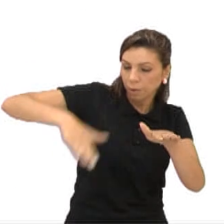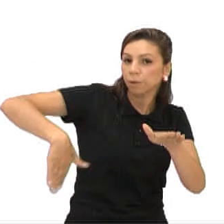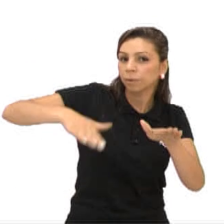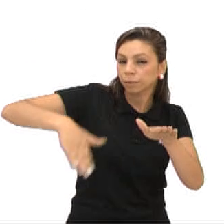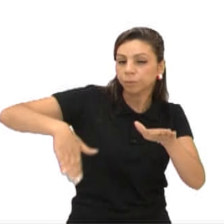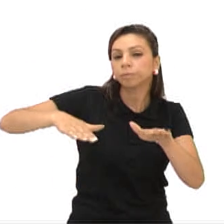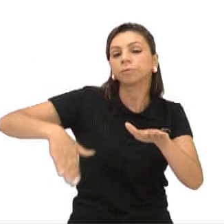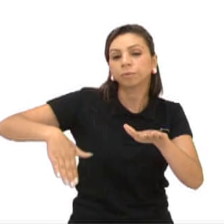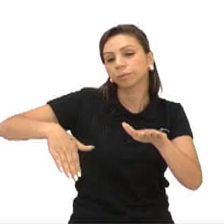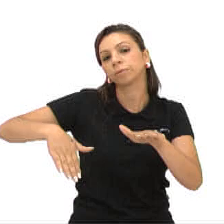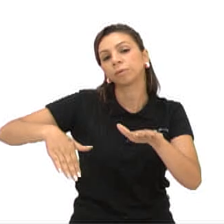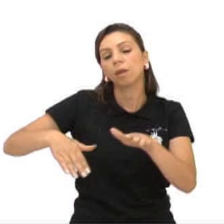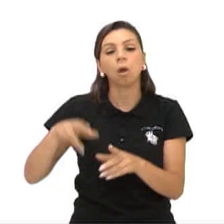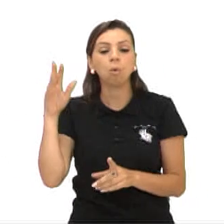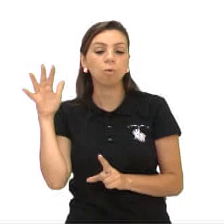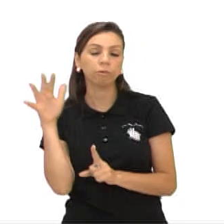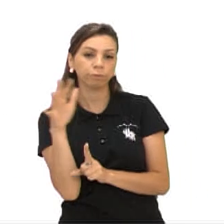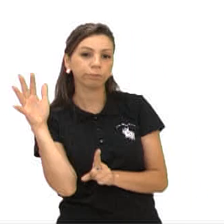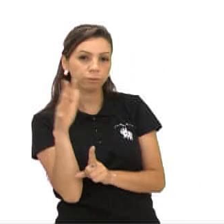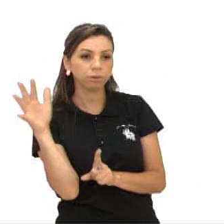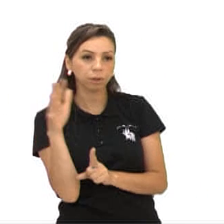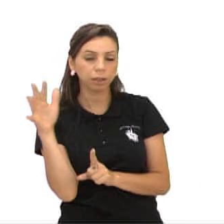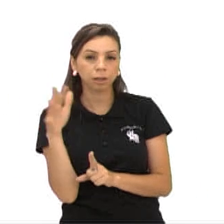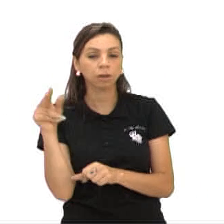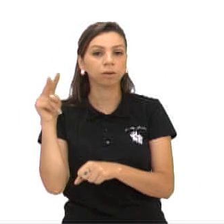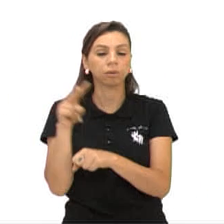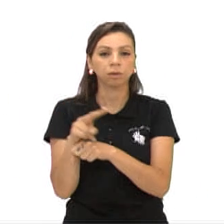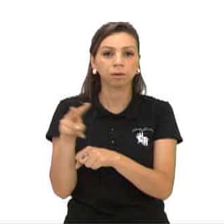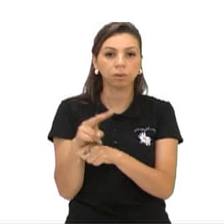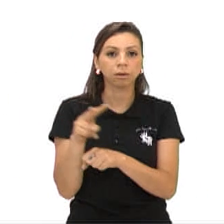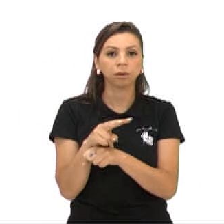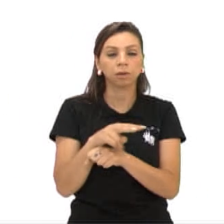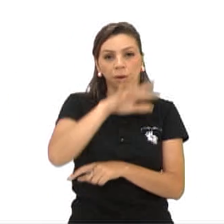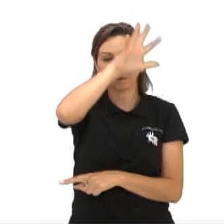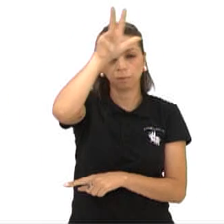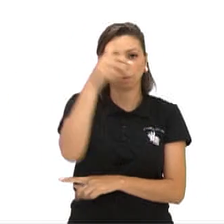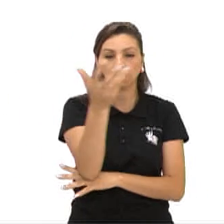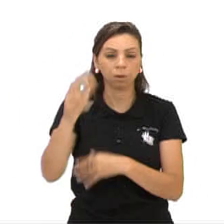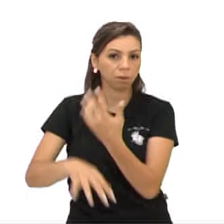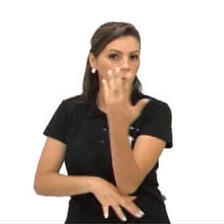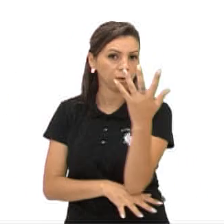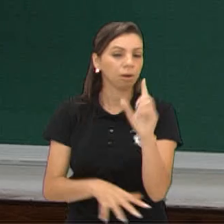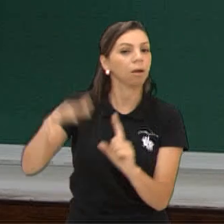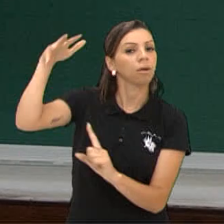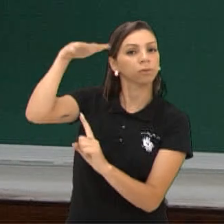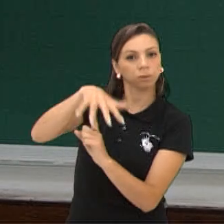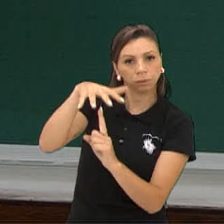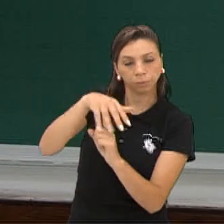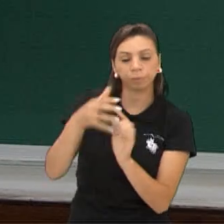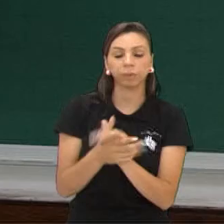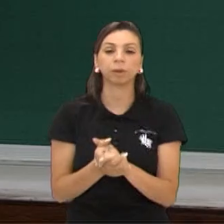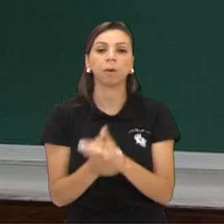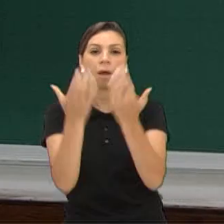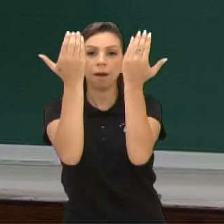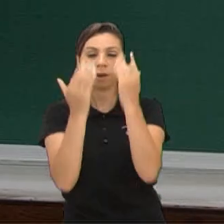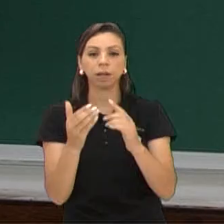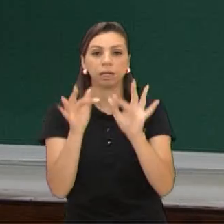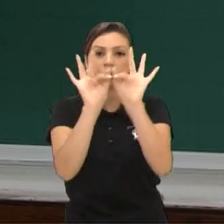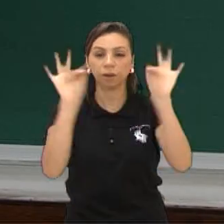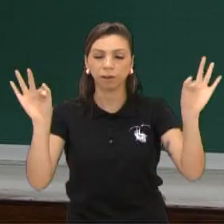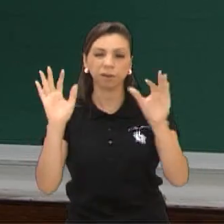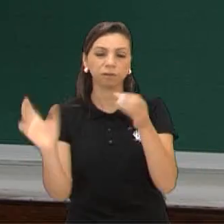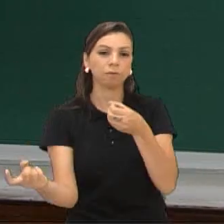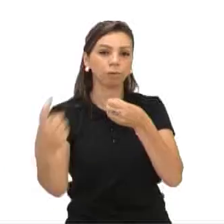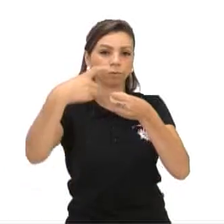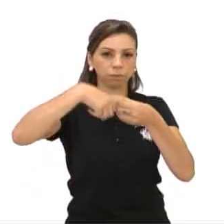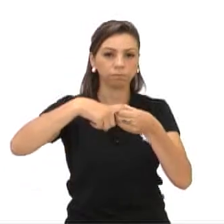que favorece a preservação da parte Mata Atlântica no estado do Paraná. Analise as frasezinhas, voltamos rapidinho,